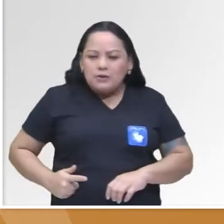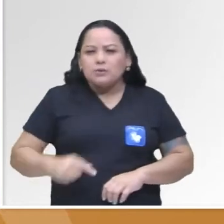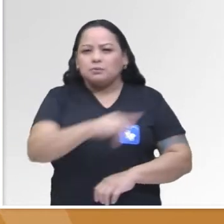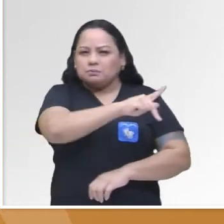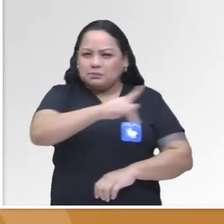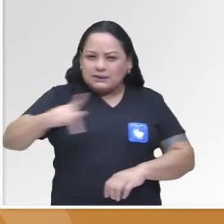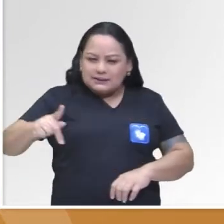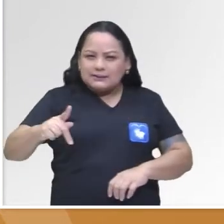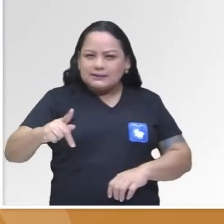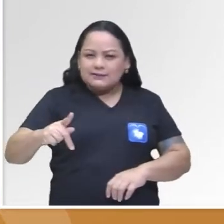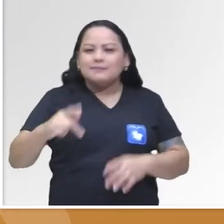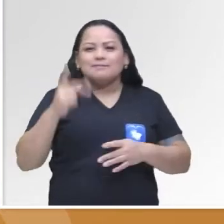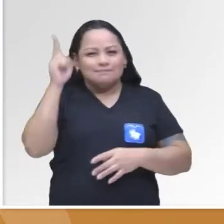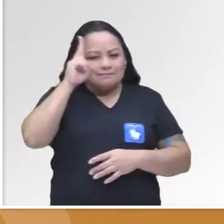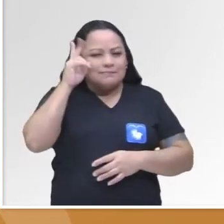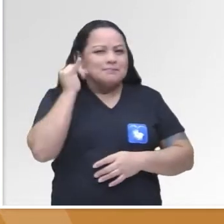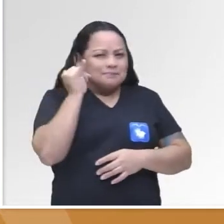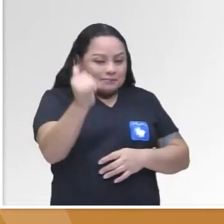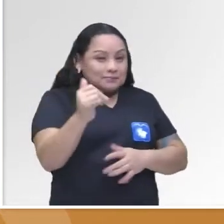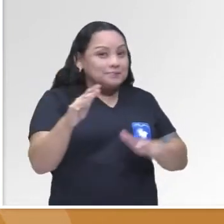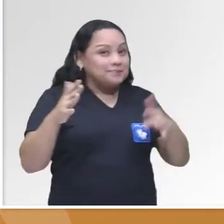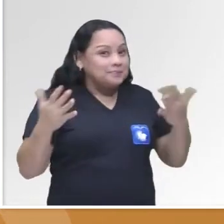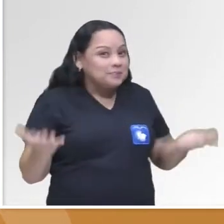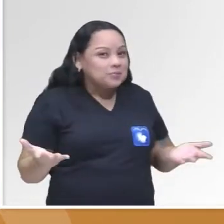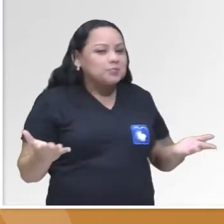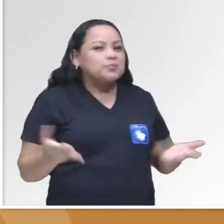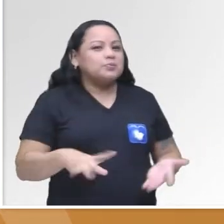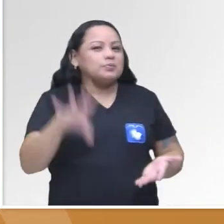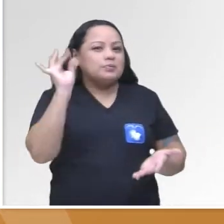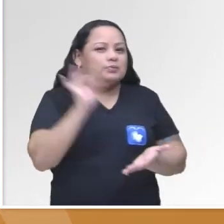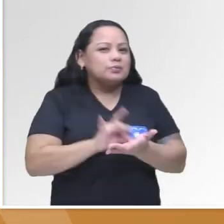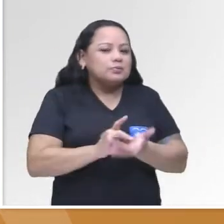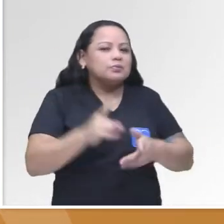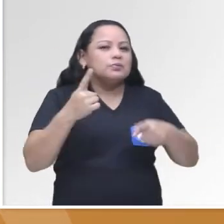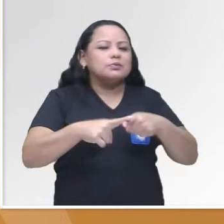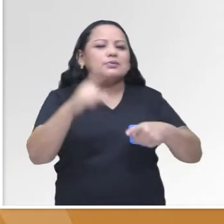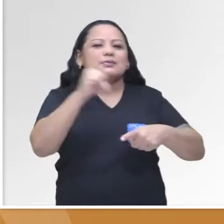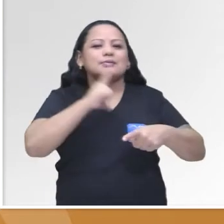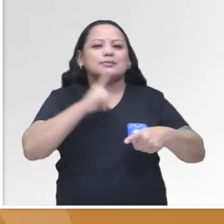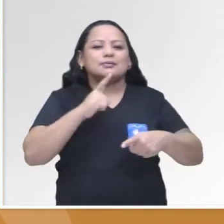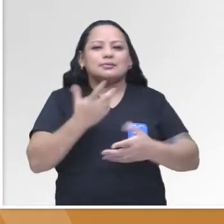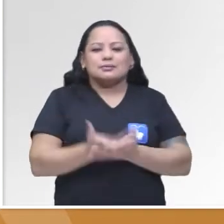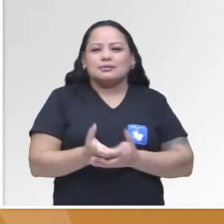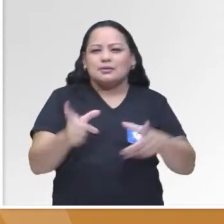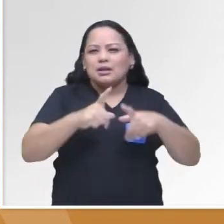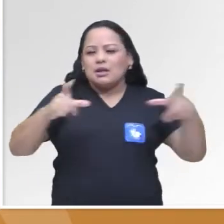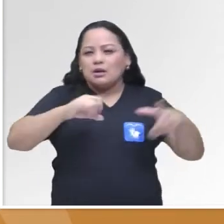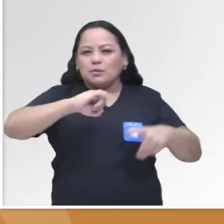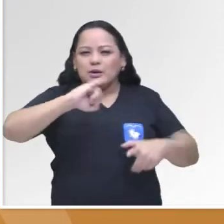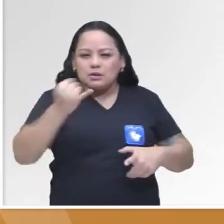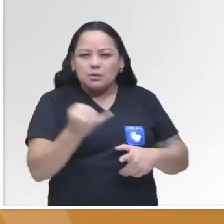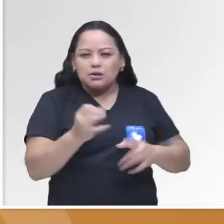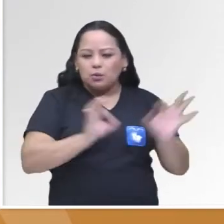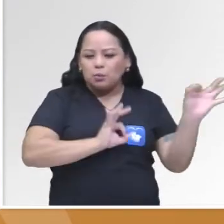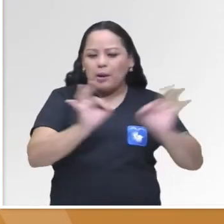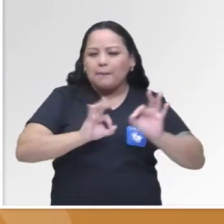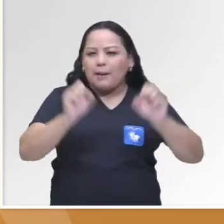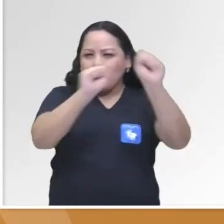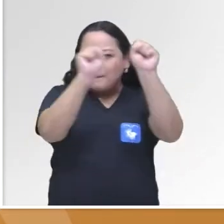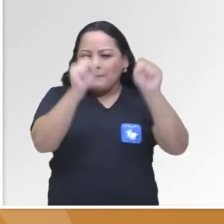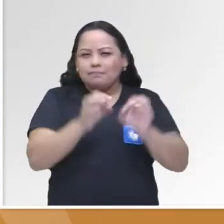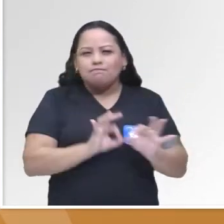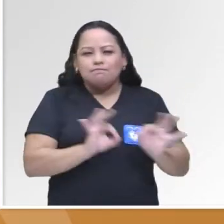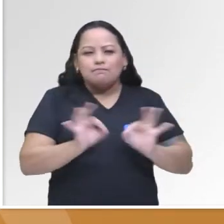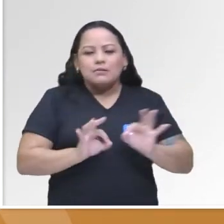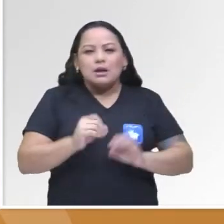de presidência? Então, justamente por terem tido grande participação nesse processo, Getúlio